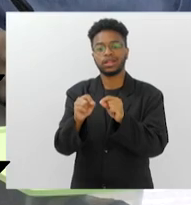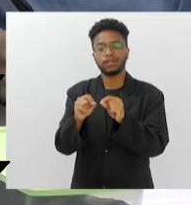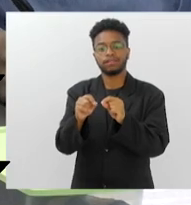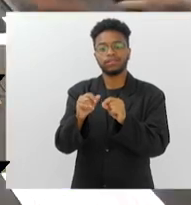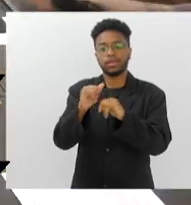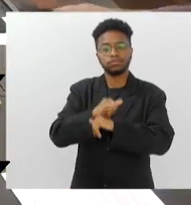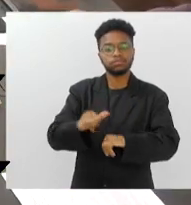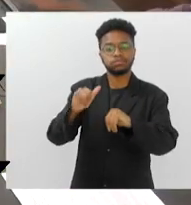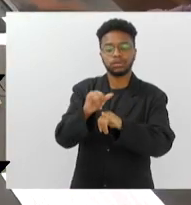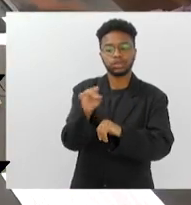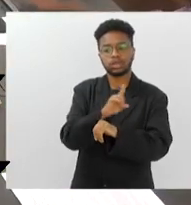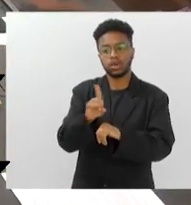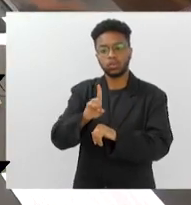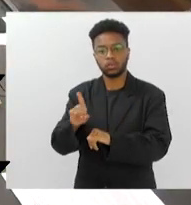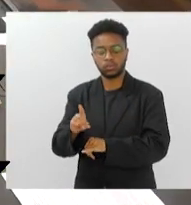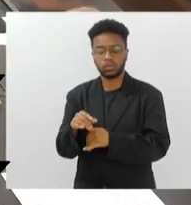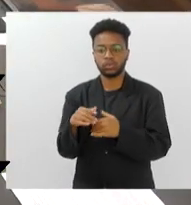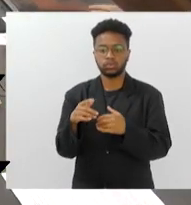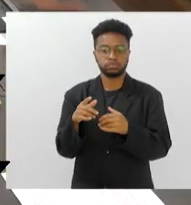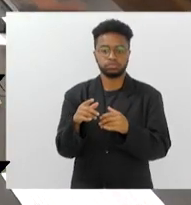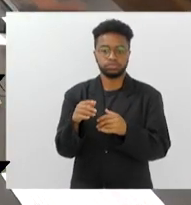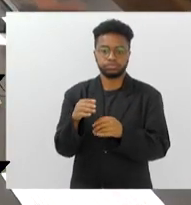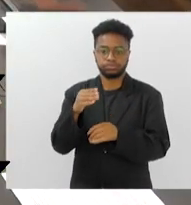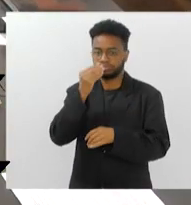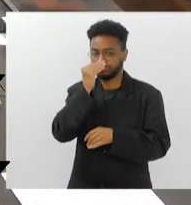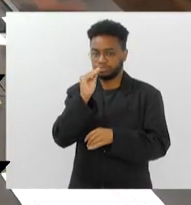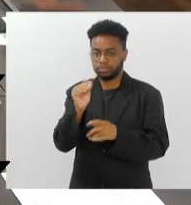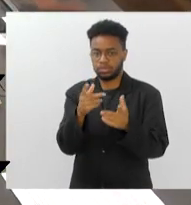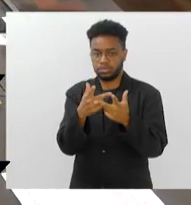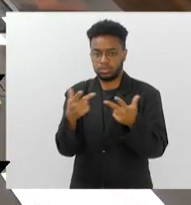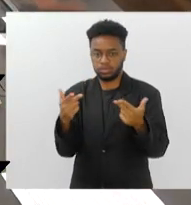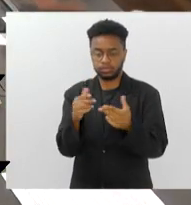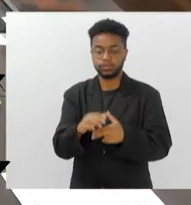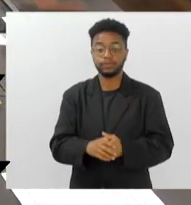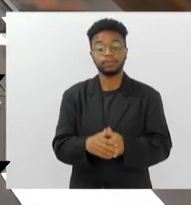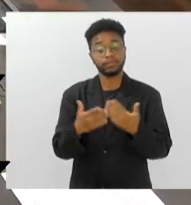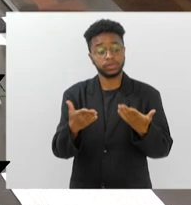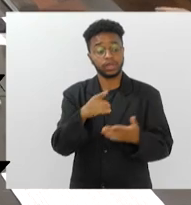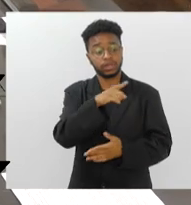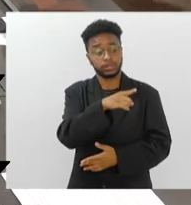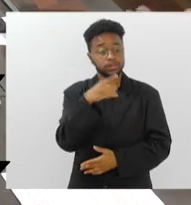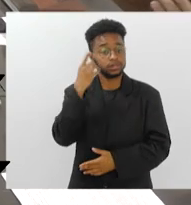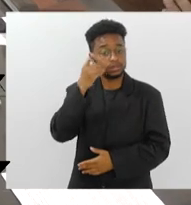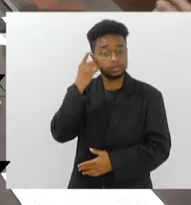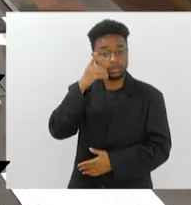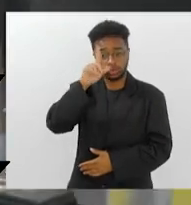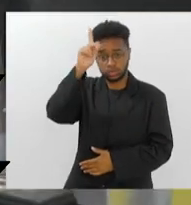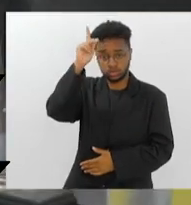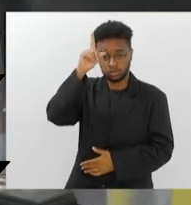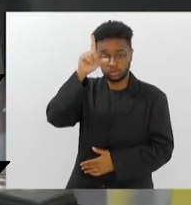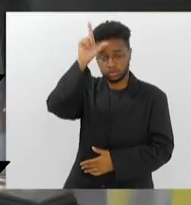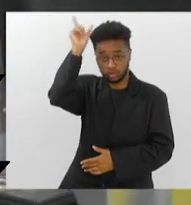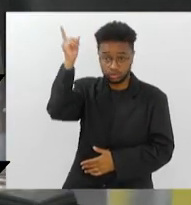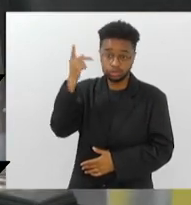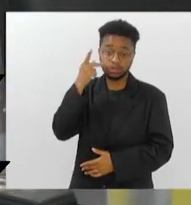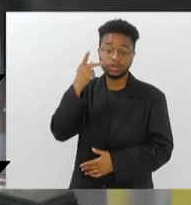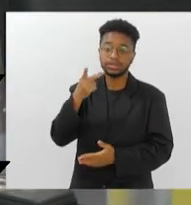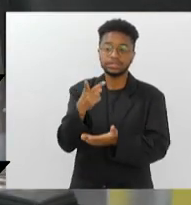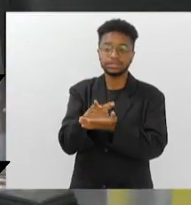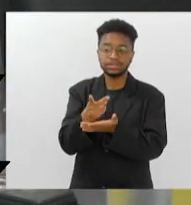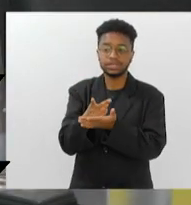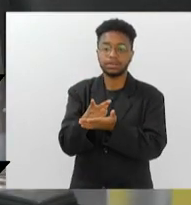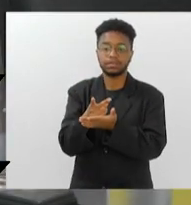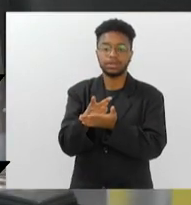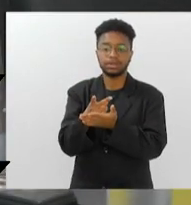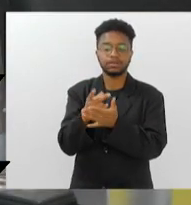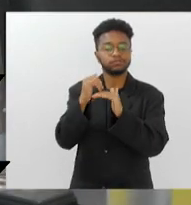histórica e as explanações Deputado Luis Paulo São absolutamente tempestivas né porque dias após o 12 de